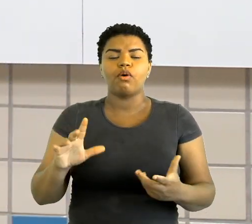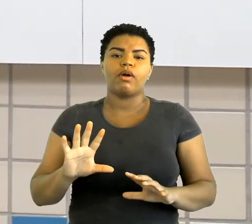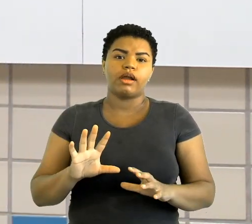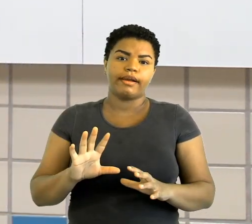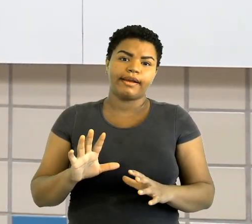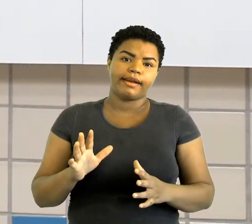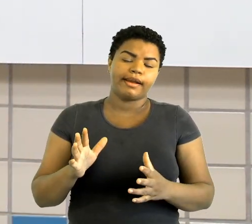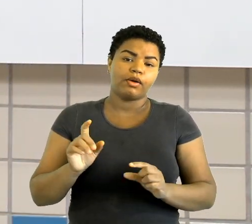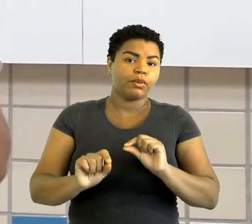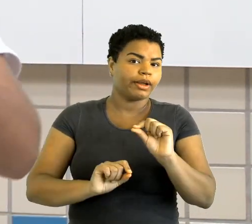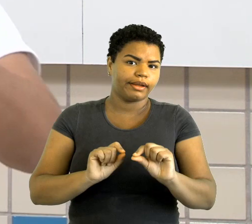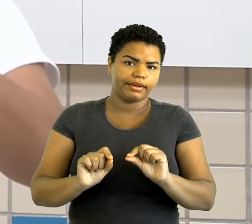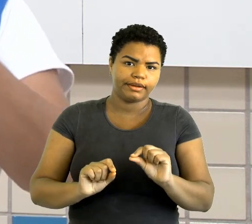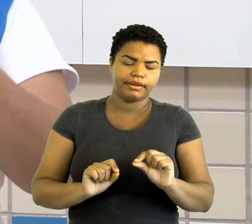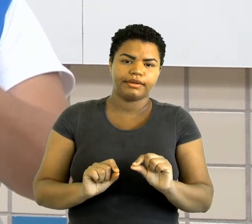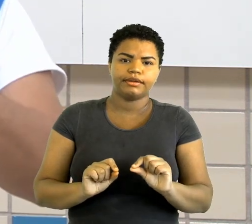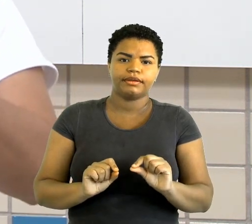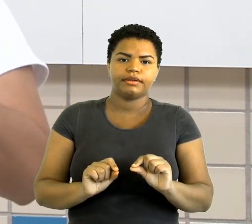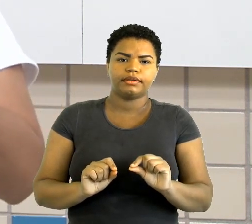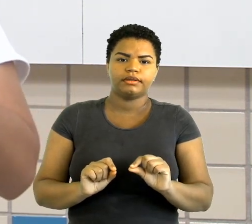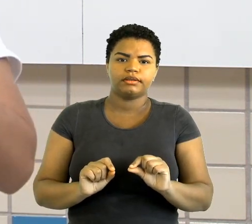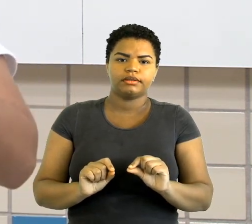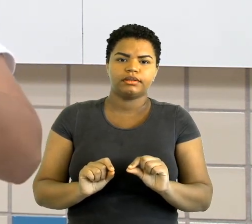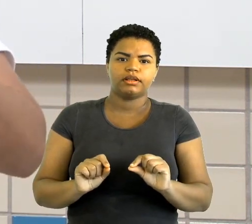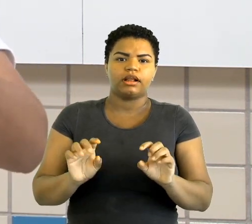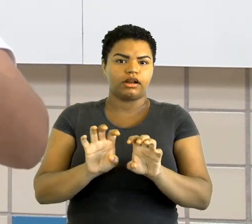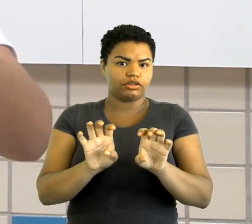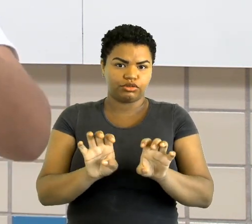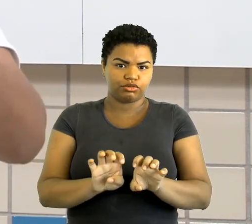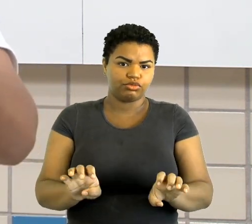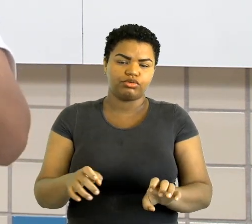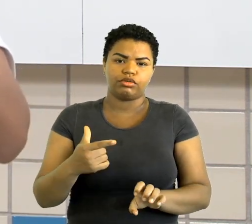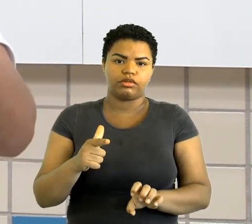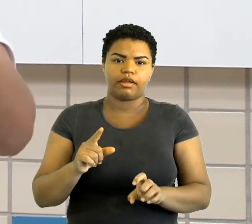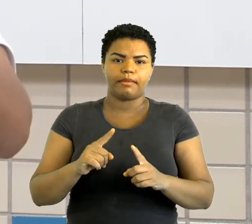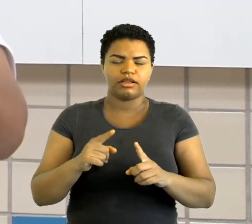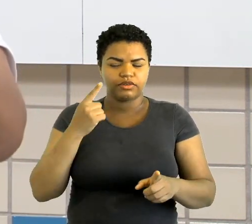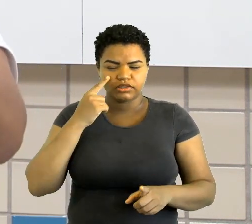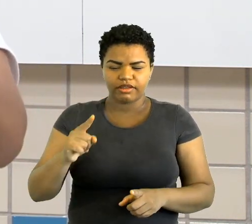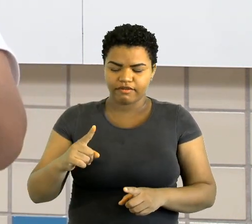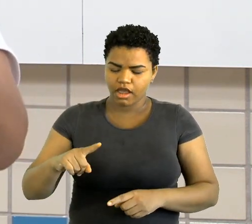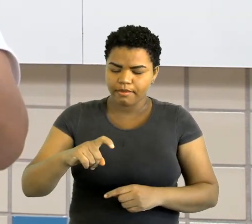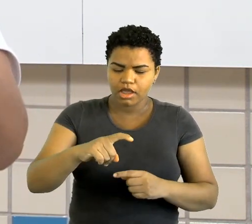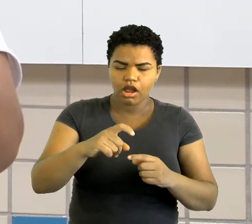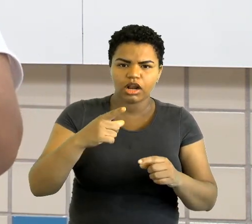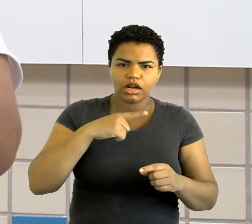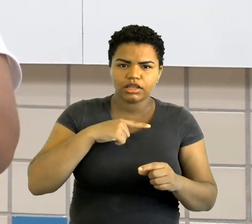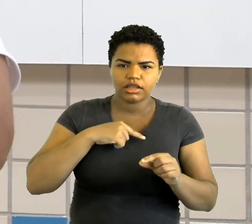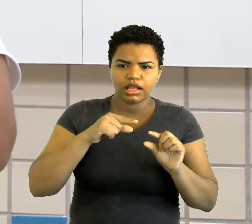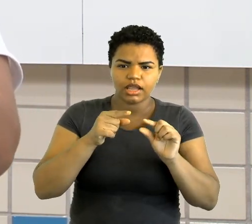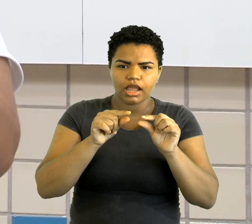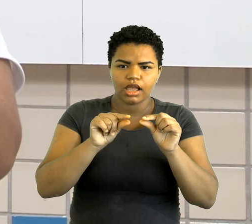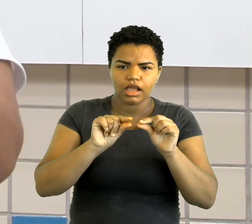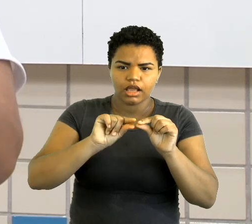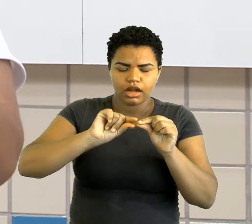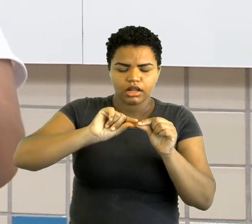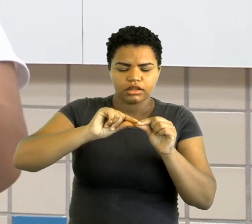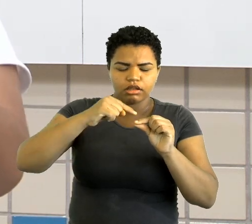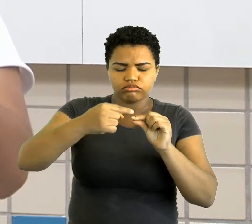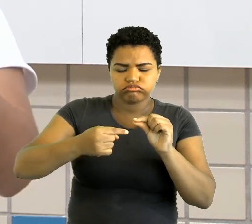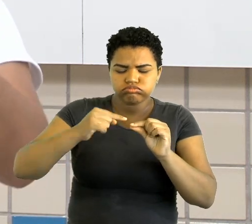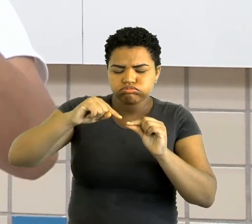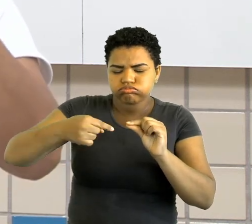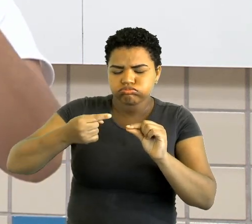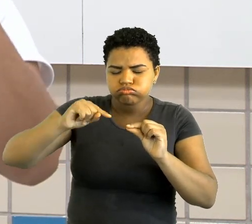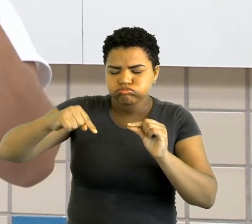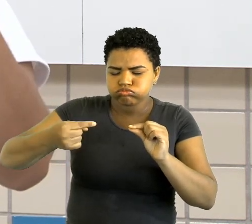quê? Quando a gente pega a minhoca, quem já teve a curiosidade de pegar a minhoca, você não vê que ela tem umas estruturazinhas assim, ó, diferenciadinhas, que nós chamamos de